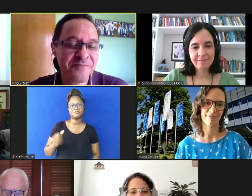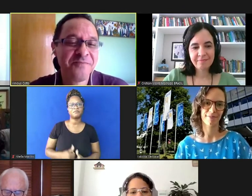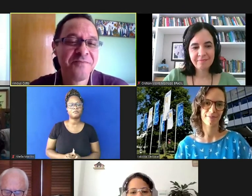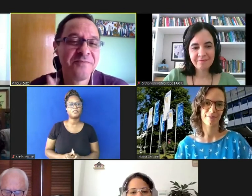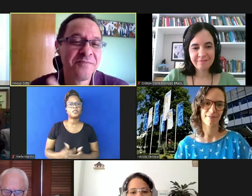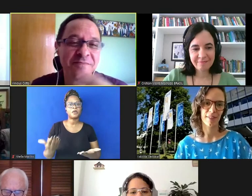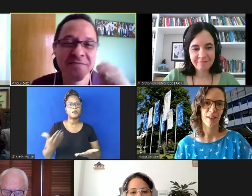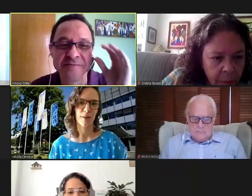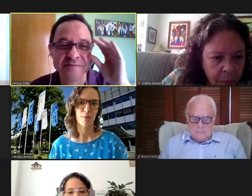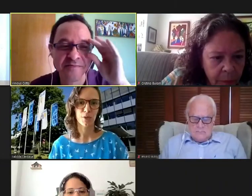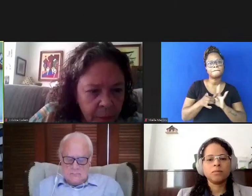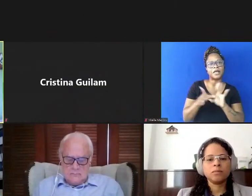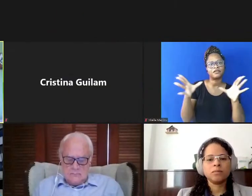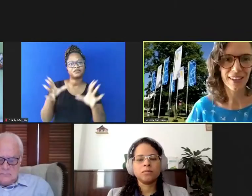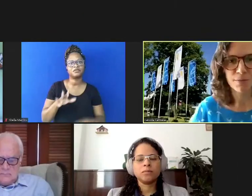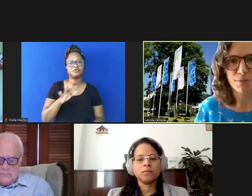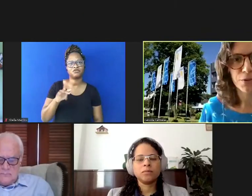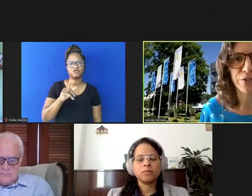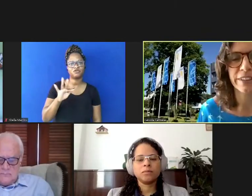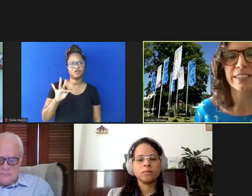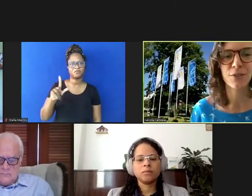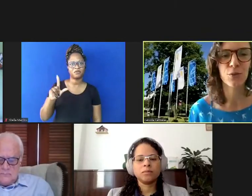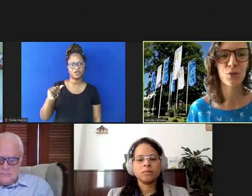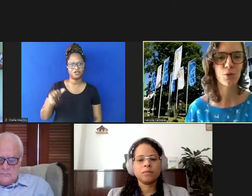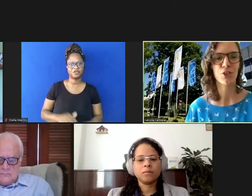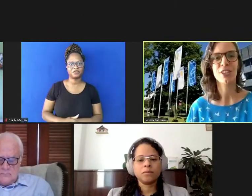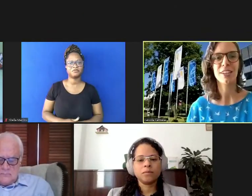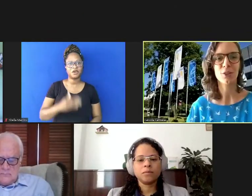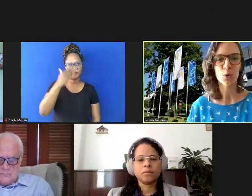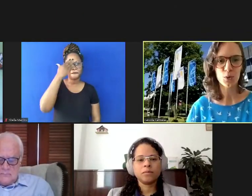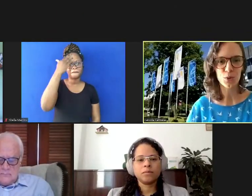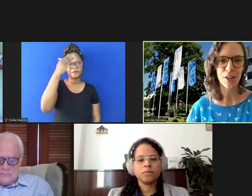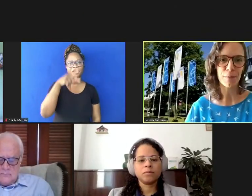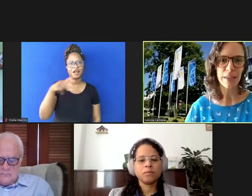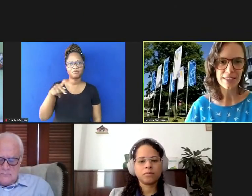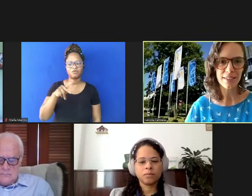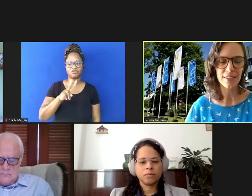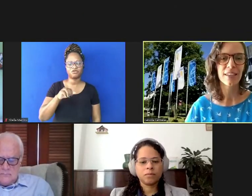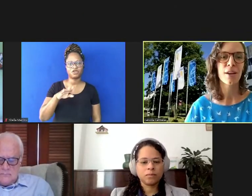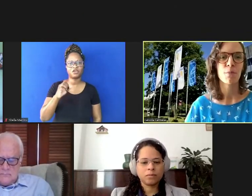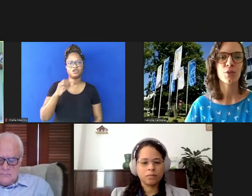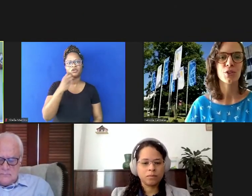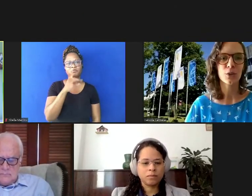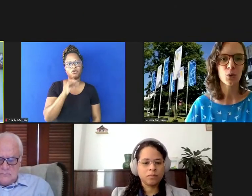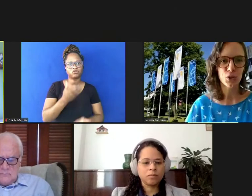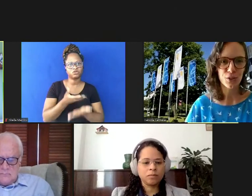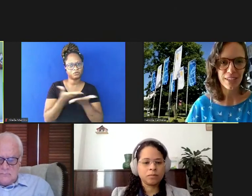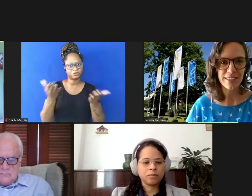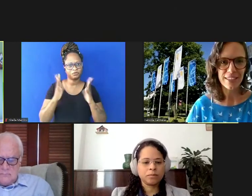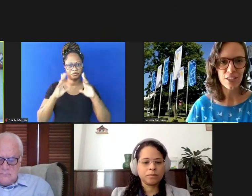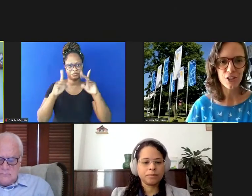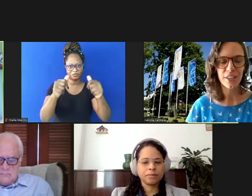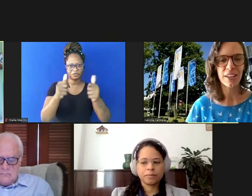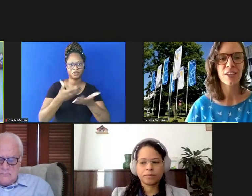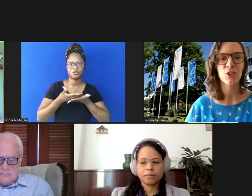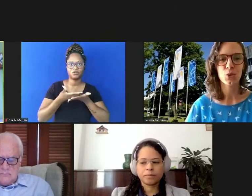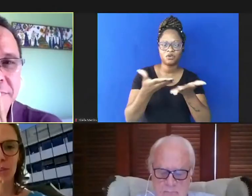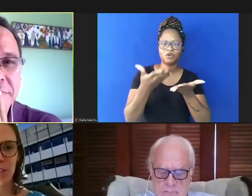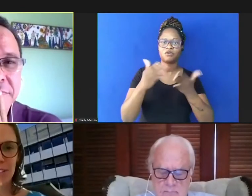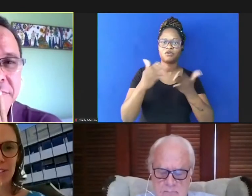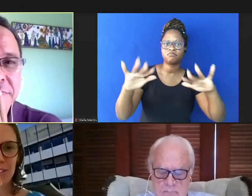Fabiola. Muito obrigada, professor Vinícius. Bom dia a todos na mesa. Bom dia a todos que nos